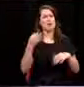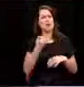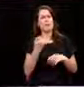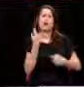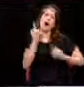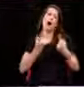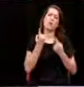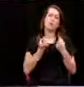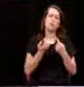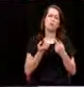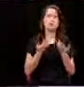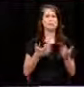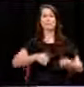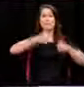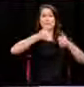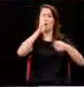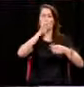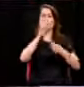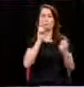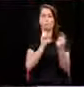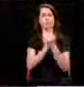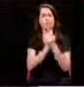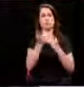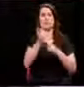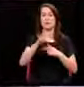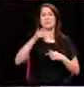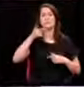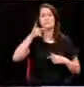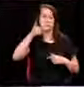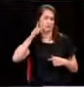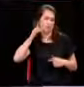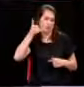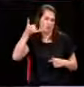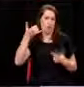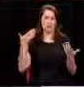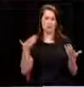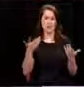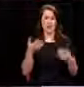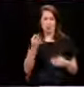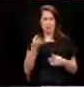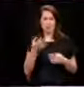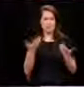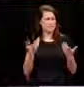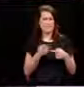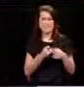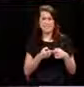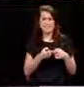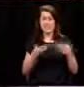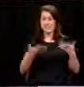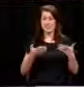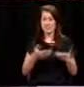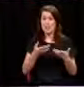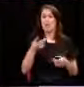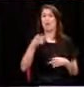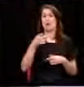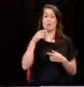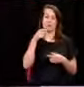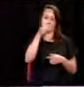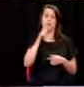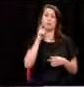no momento. E faz todo o sentido que este serviço exista para essas pessoas que não tinham ao dispor alguém que pudesse falar com elas, e agora já